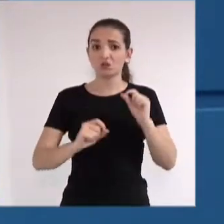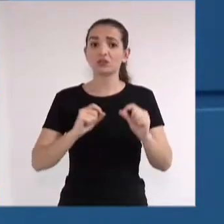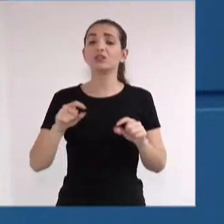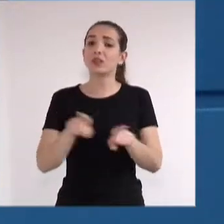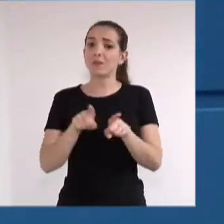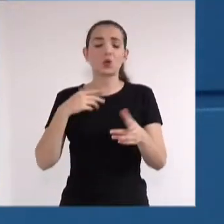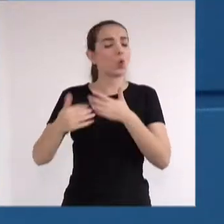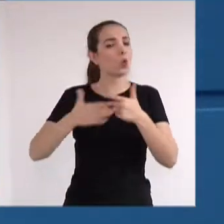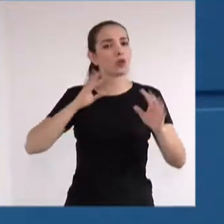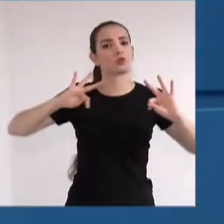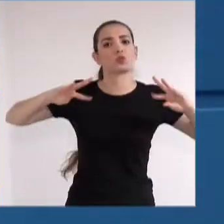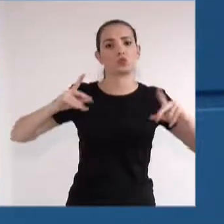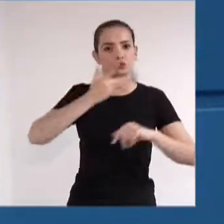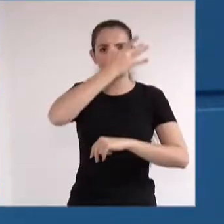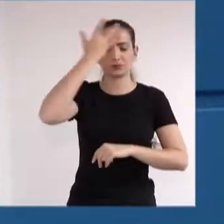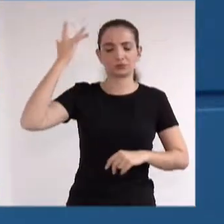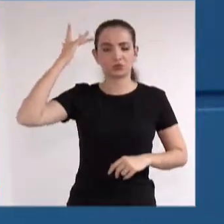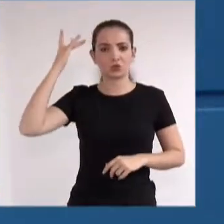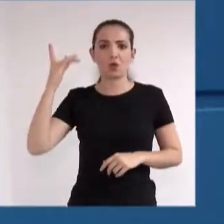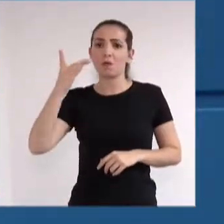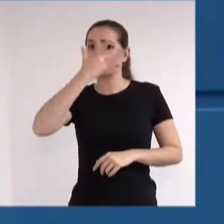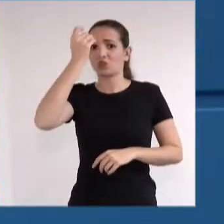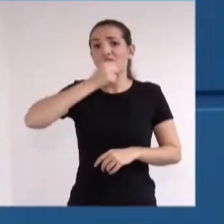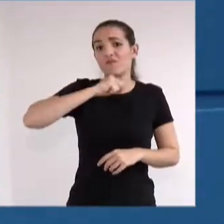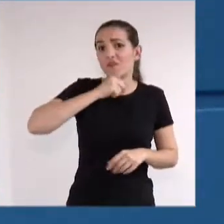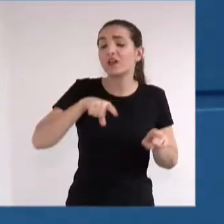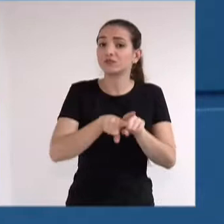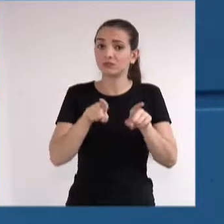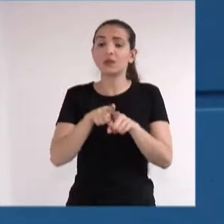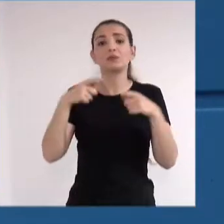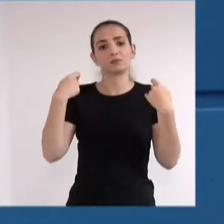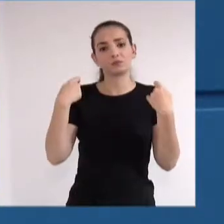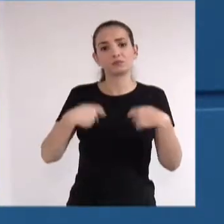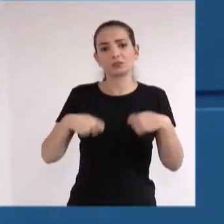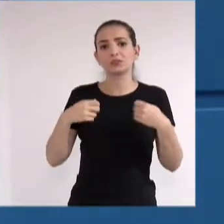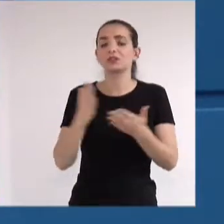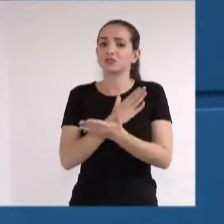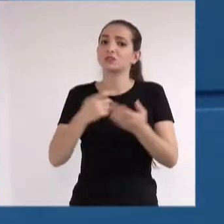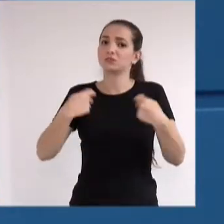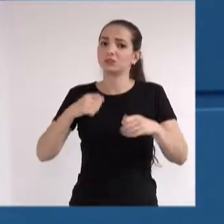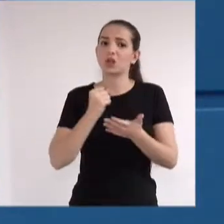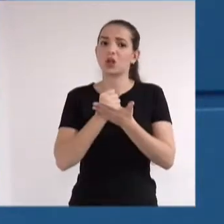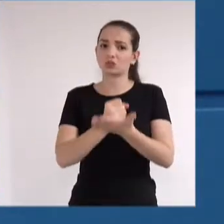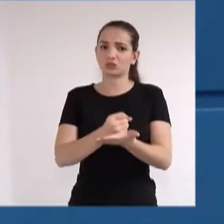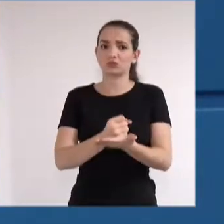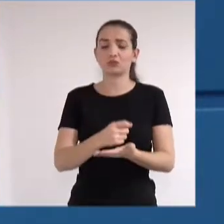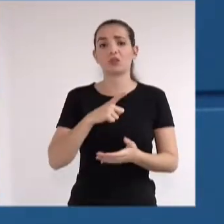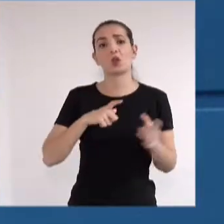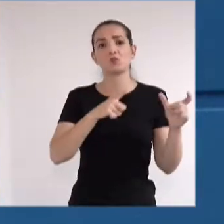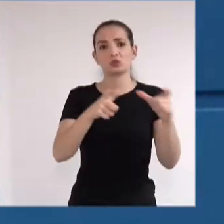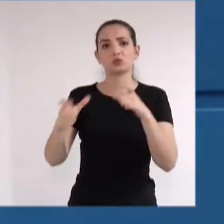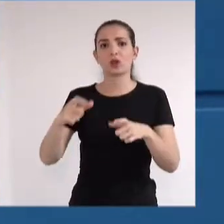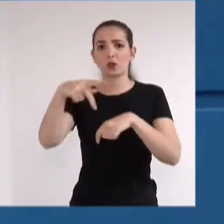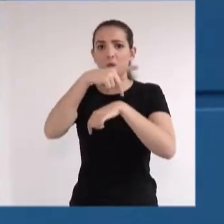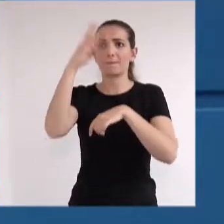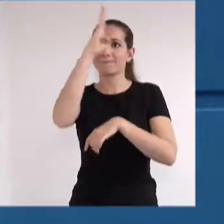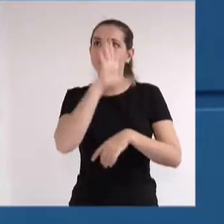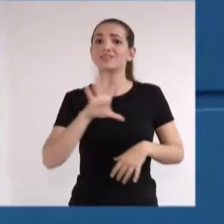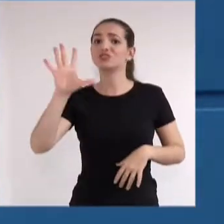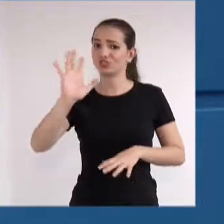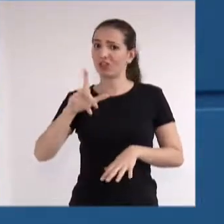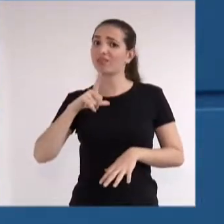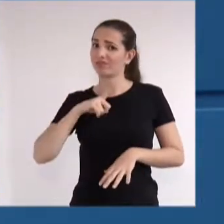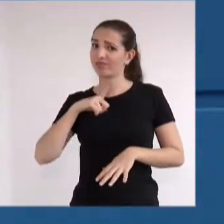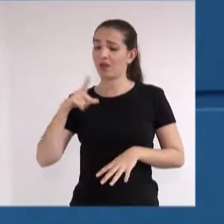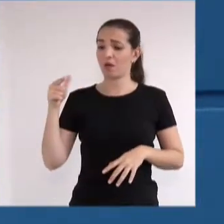não. Qualquer pessoa pode acionar esse botão. Já existe em muitos locais desse país, então eu faço um apelo